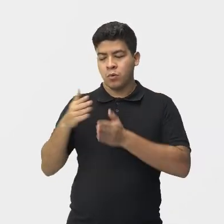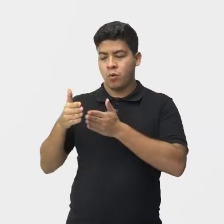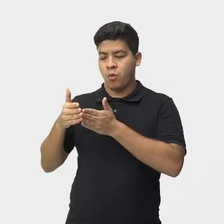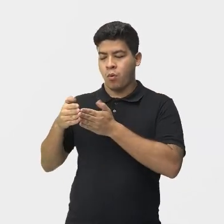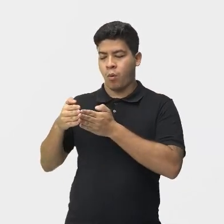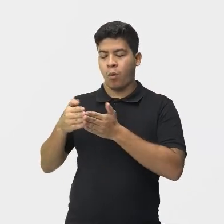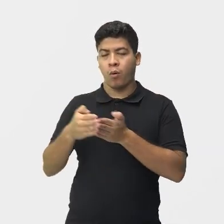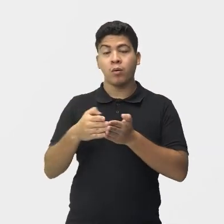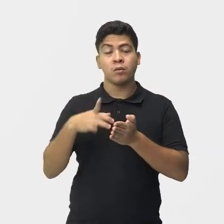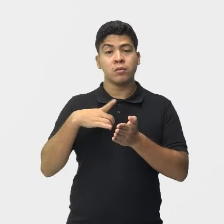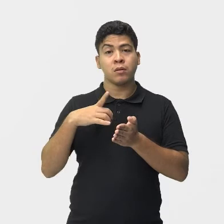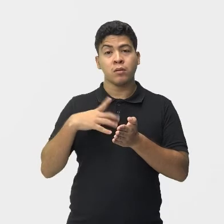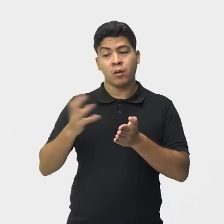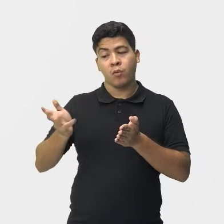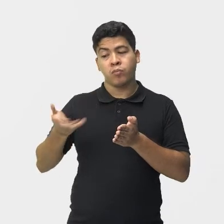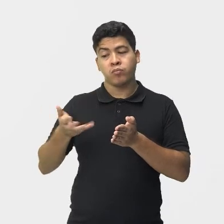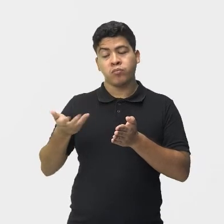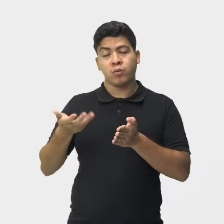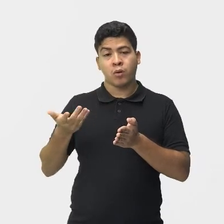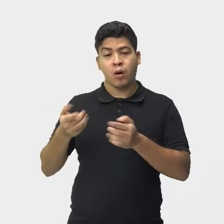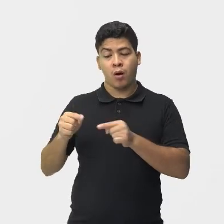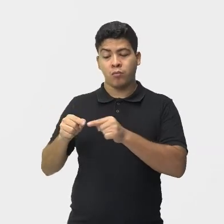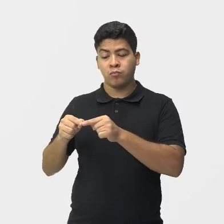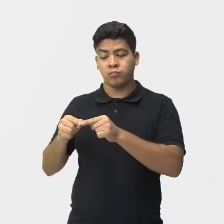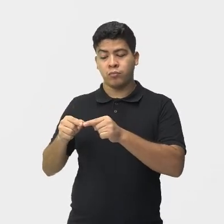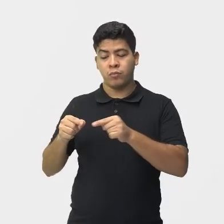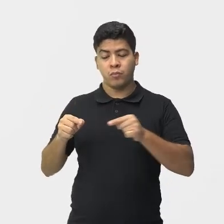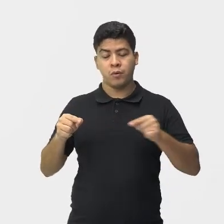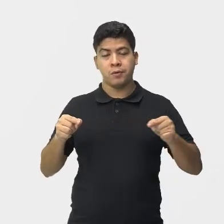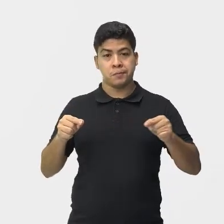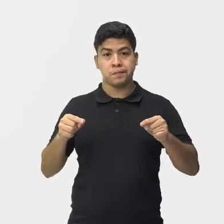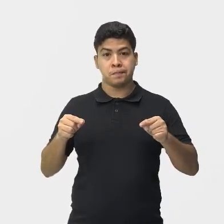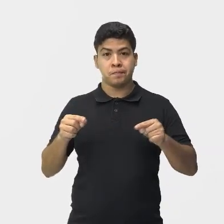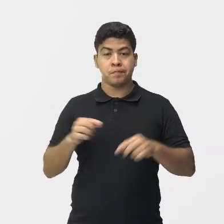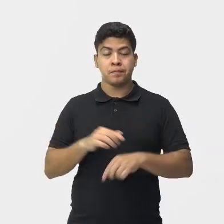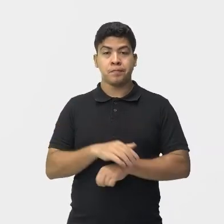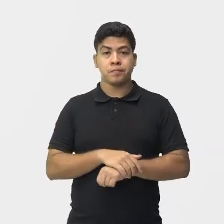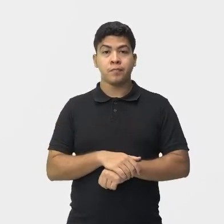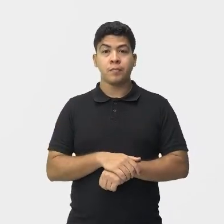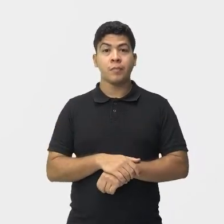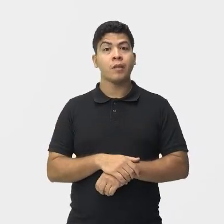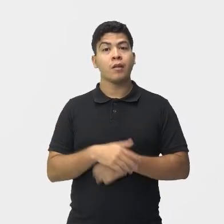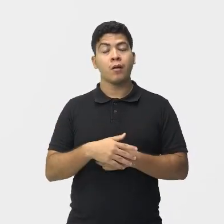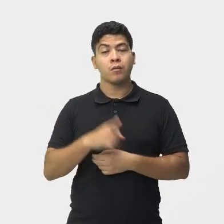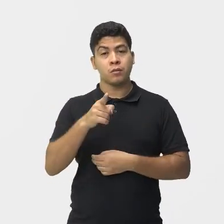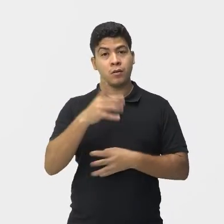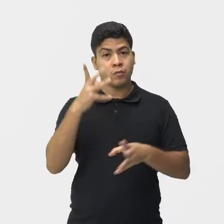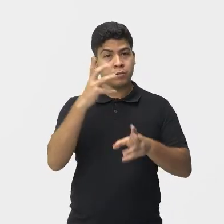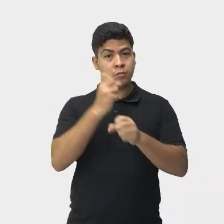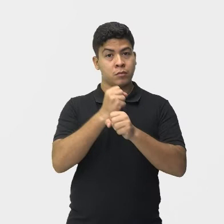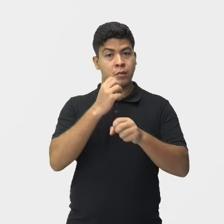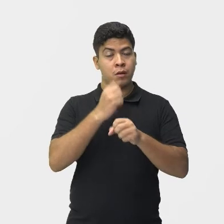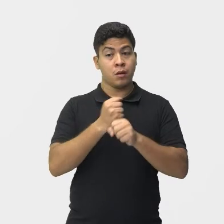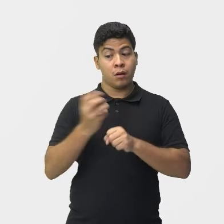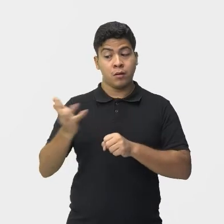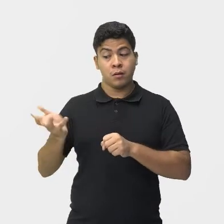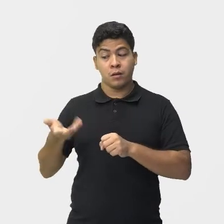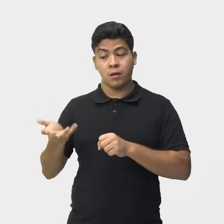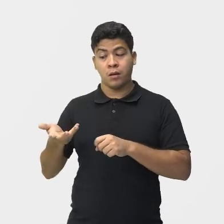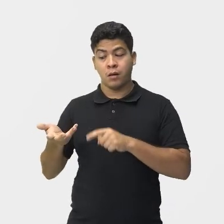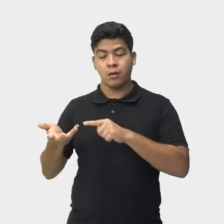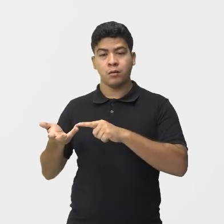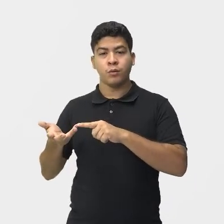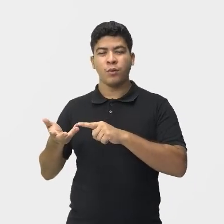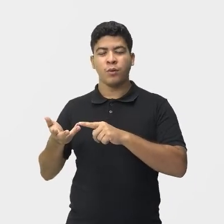do Amazonas movimenta-se segundo o gráfico da velocidade pelo tempo abaixo. E você aí vai calcular a aceleração do móvel nos